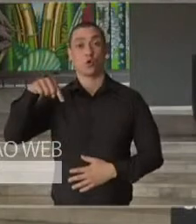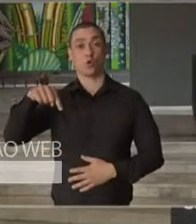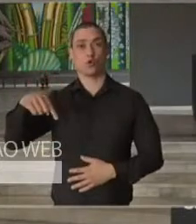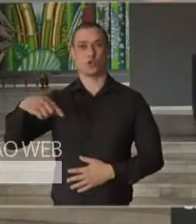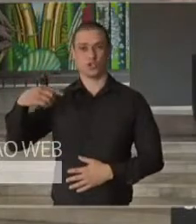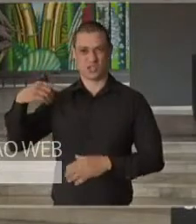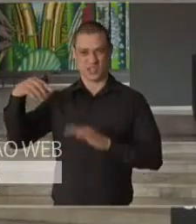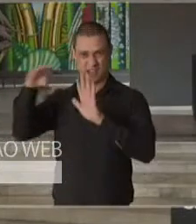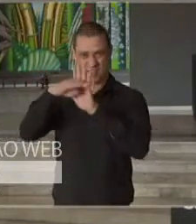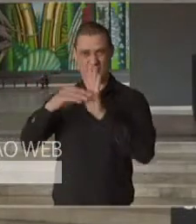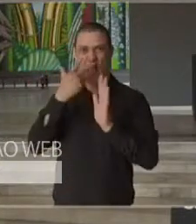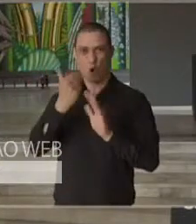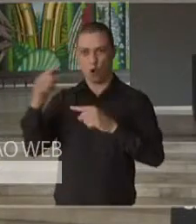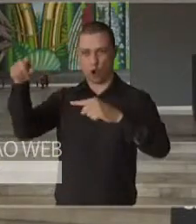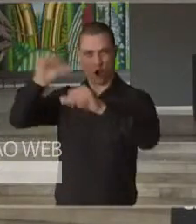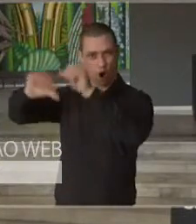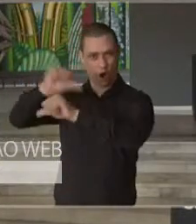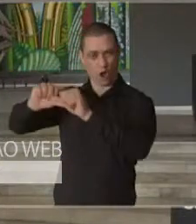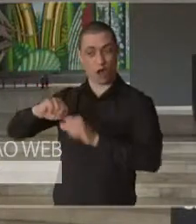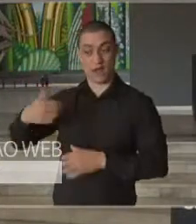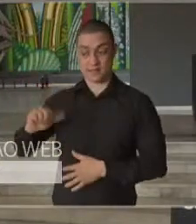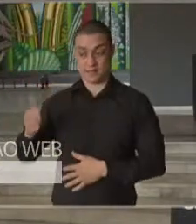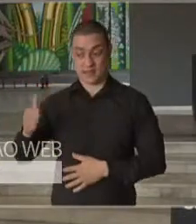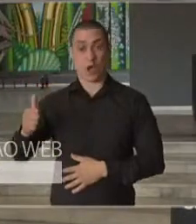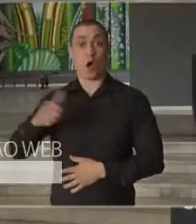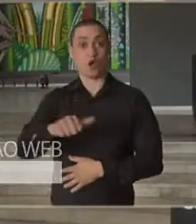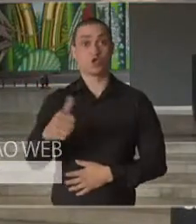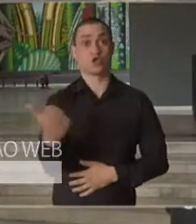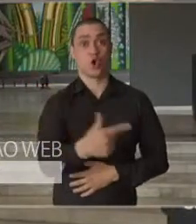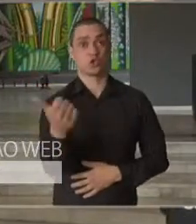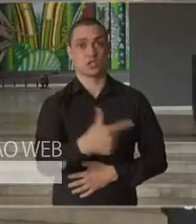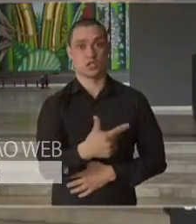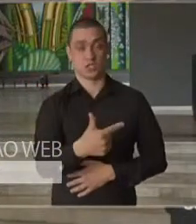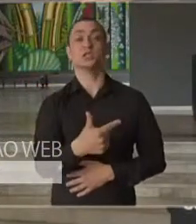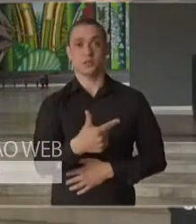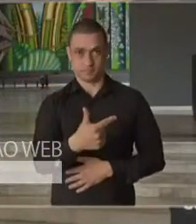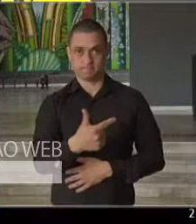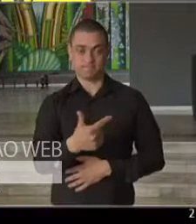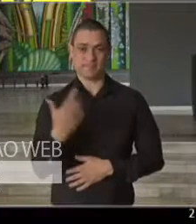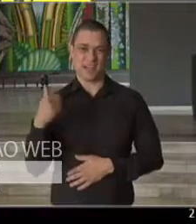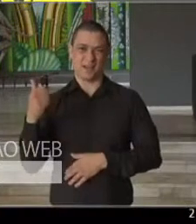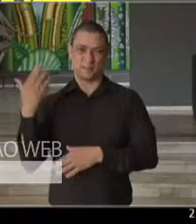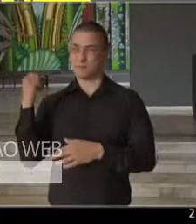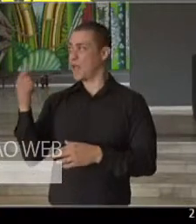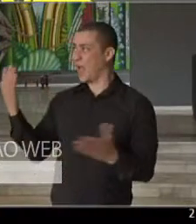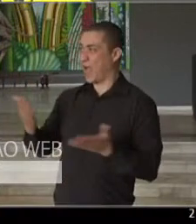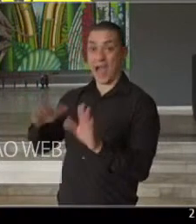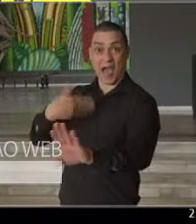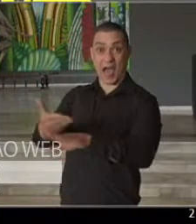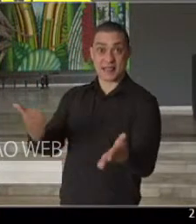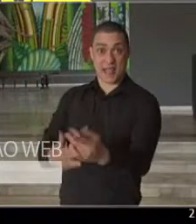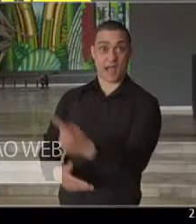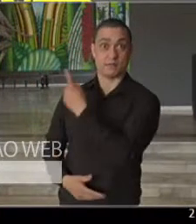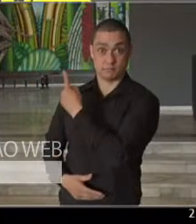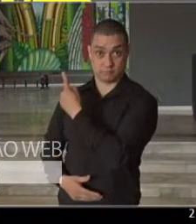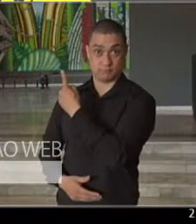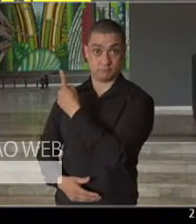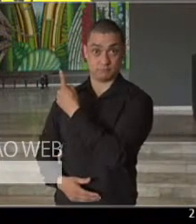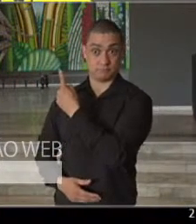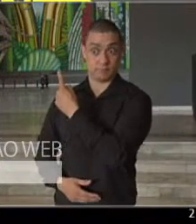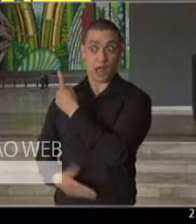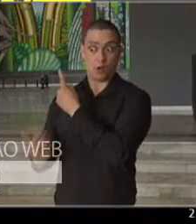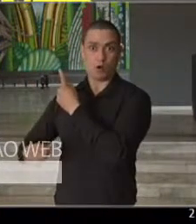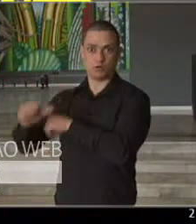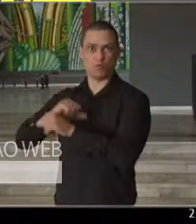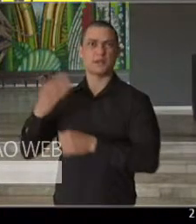12ª classificação, essa foi a 11ª atualização, que é a atualização vigente até hoje, onde tínhamos